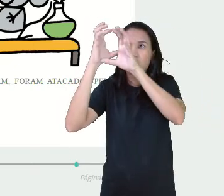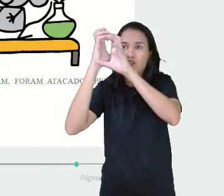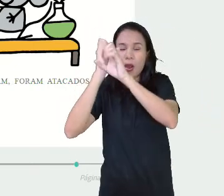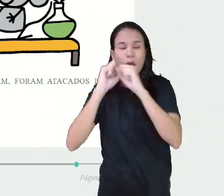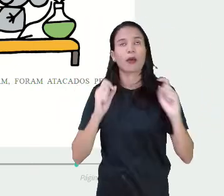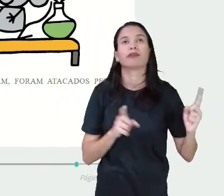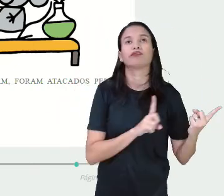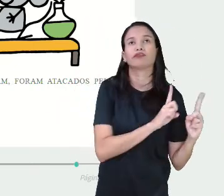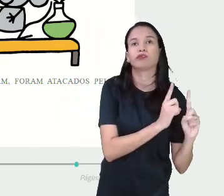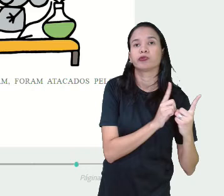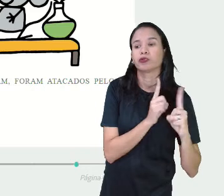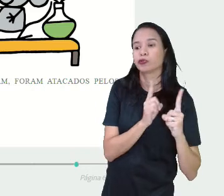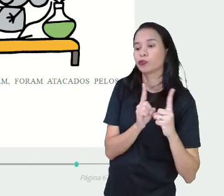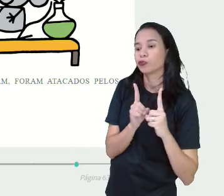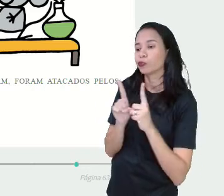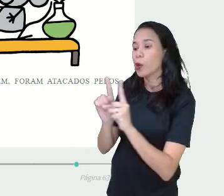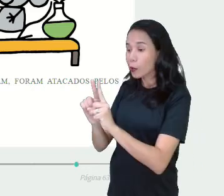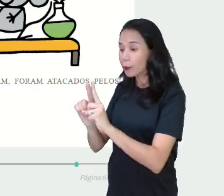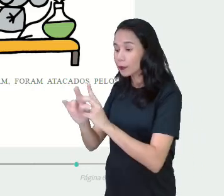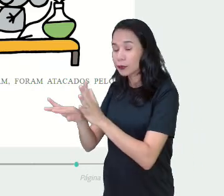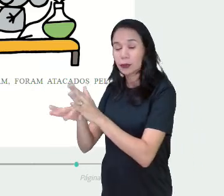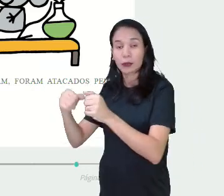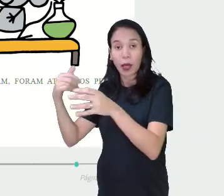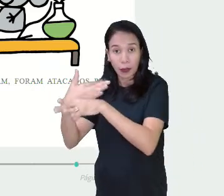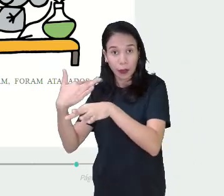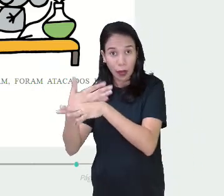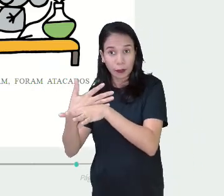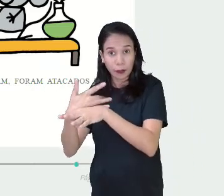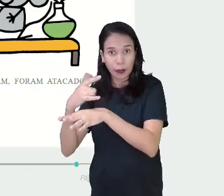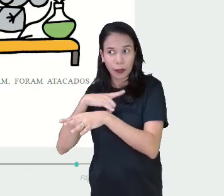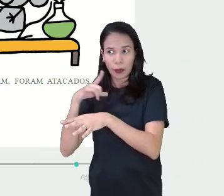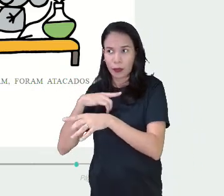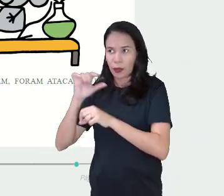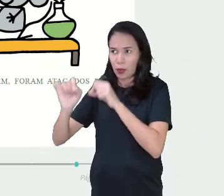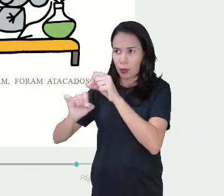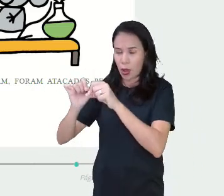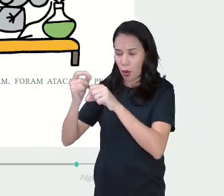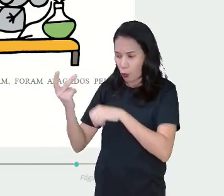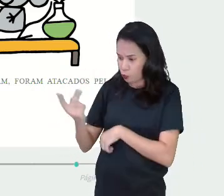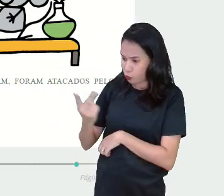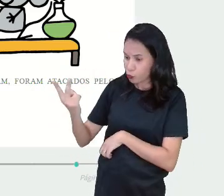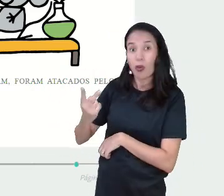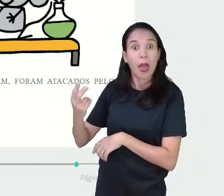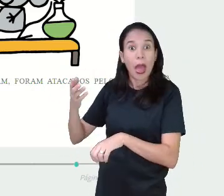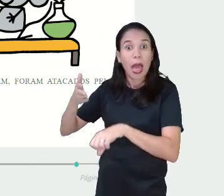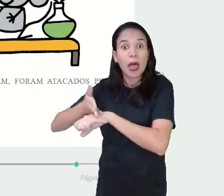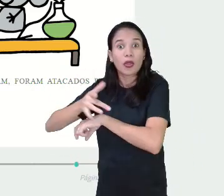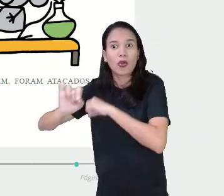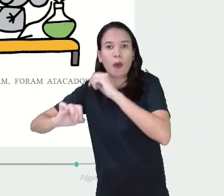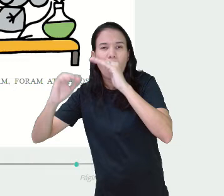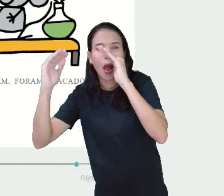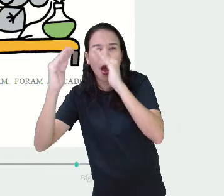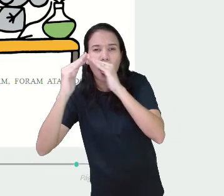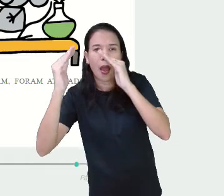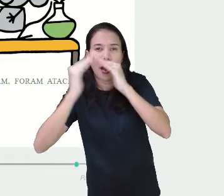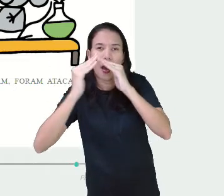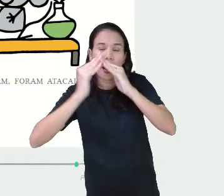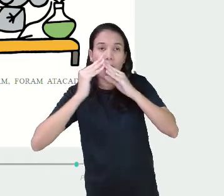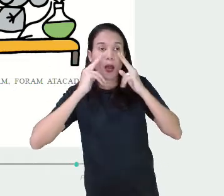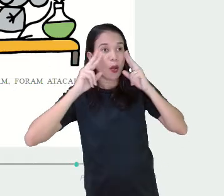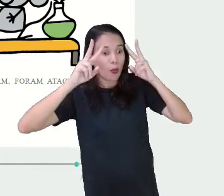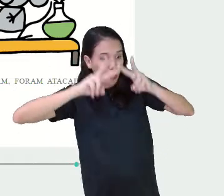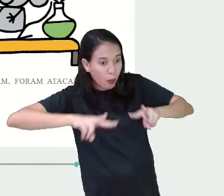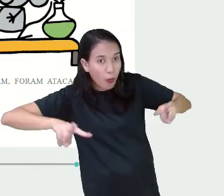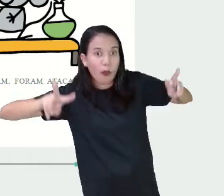quando eles chegaram à cidade. Passando por um buraco, os dois entraram em uma casa e se